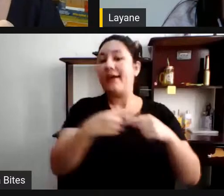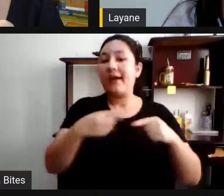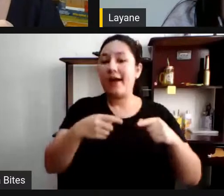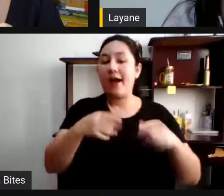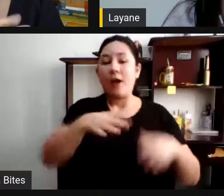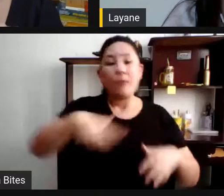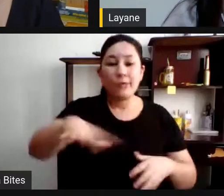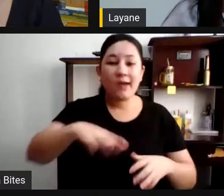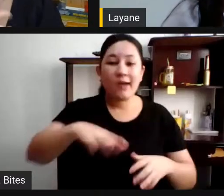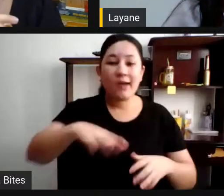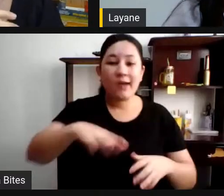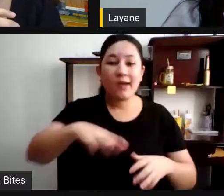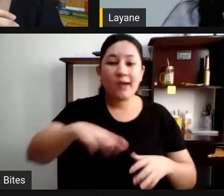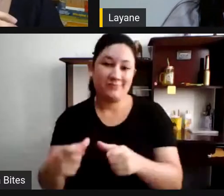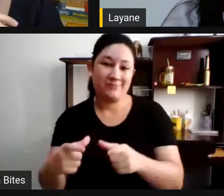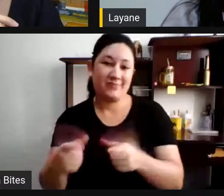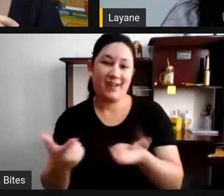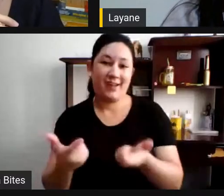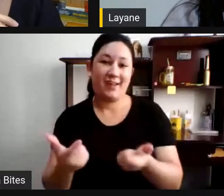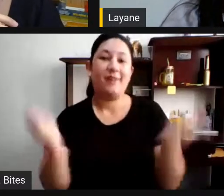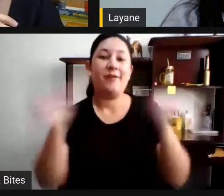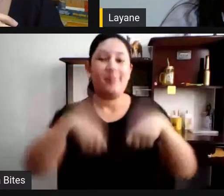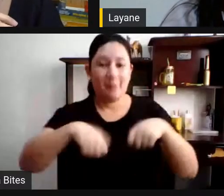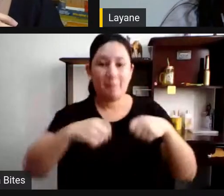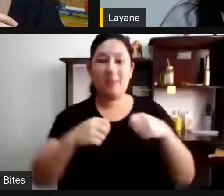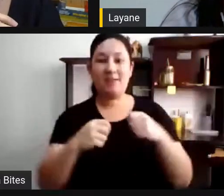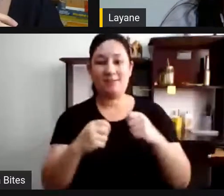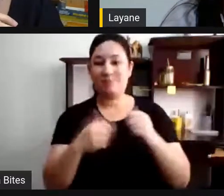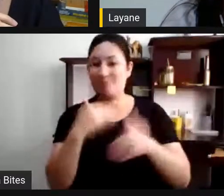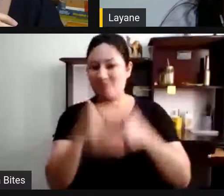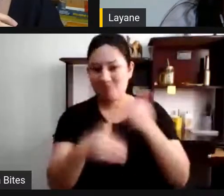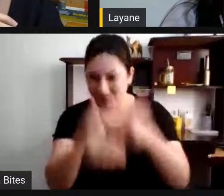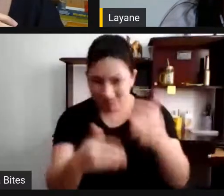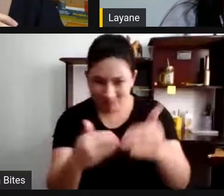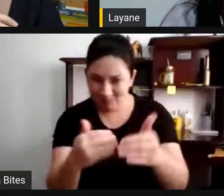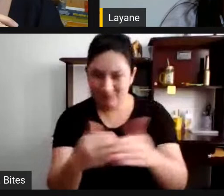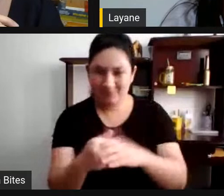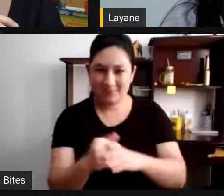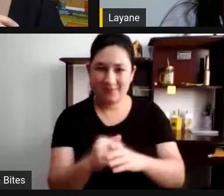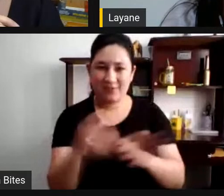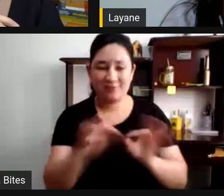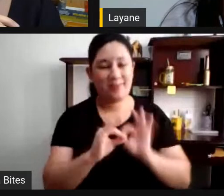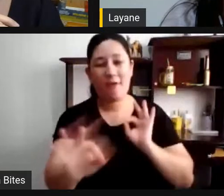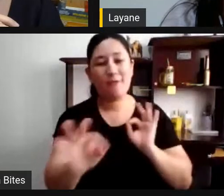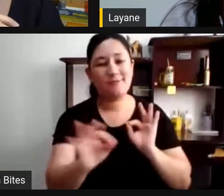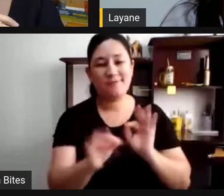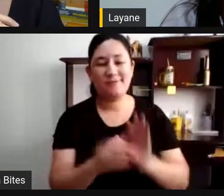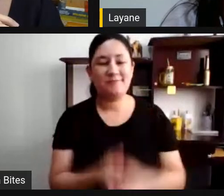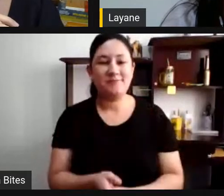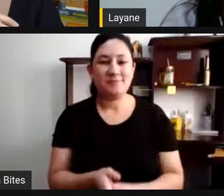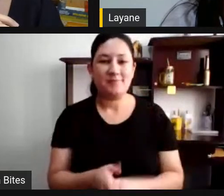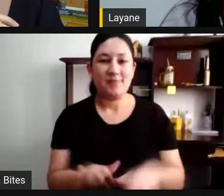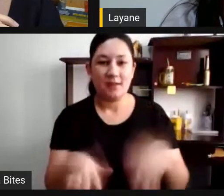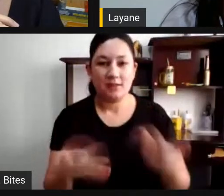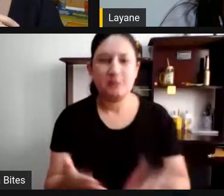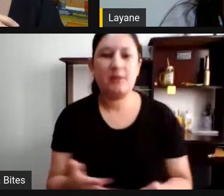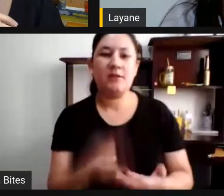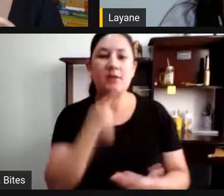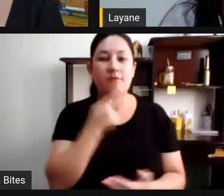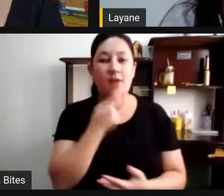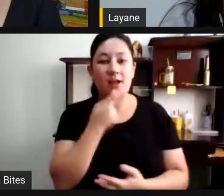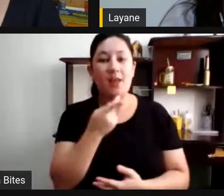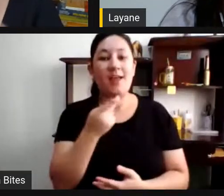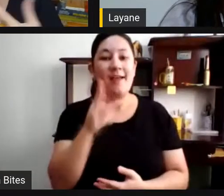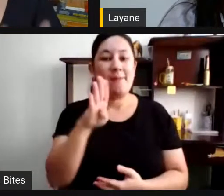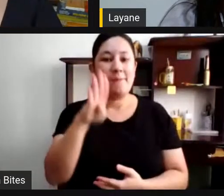linguística que é o que o Banveniste faz você cita lembra o Banveniste aí o Banveniste é um